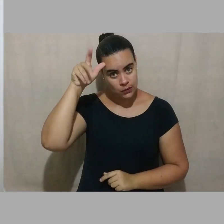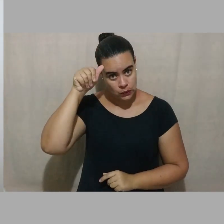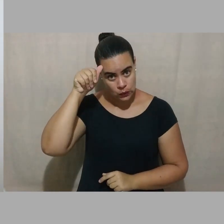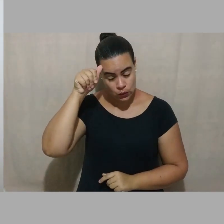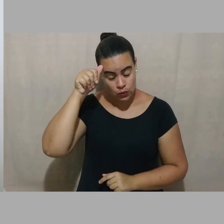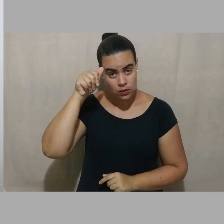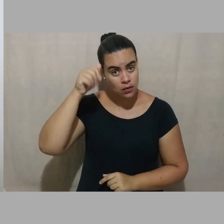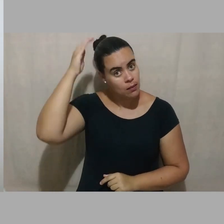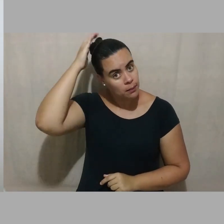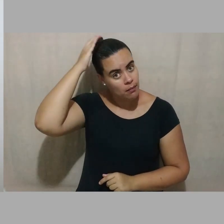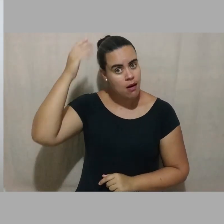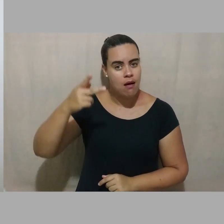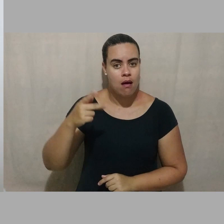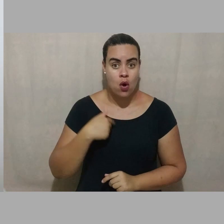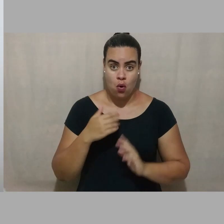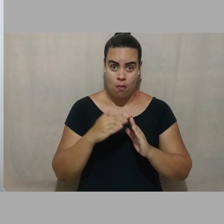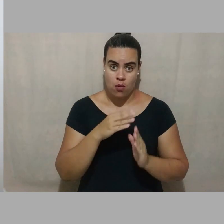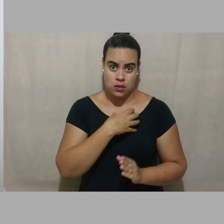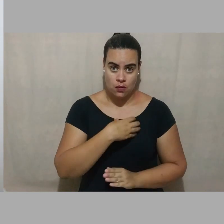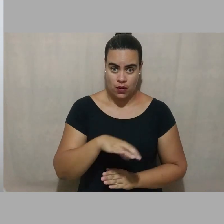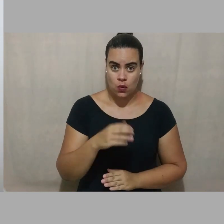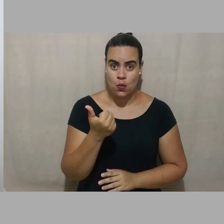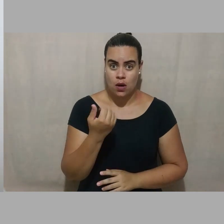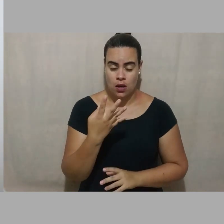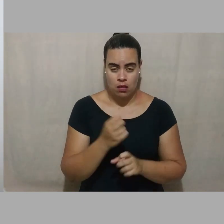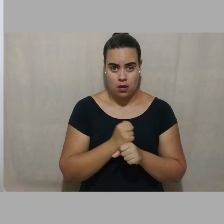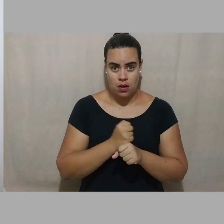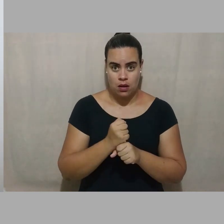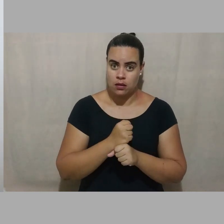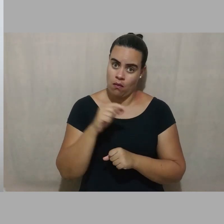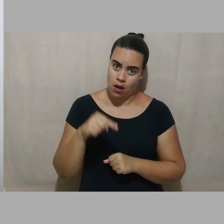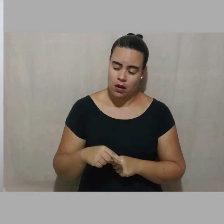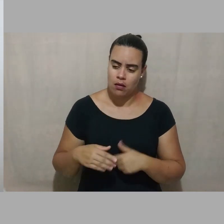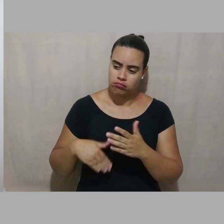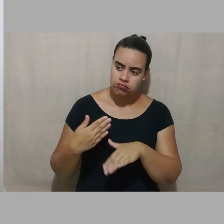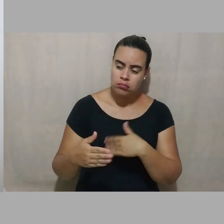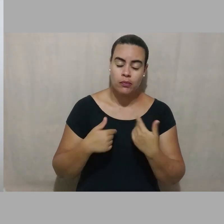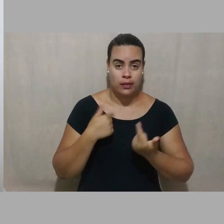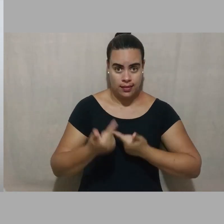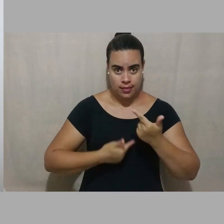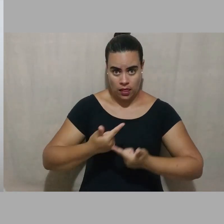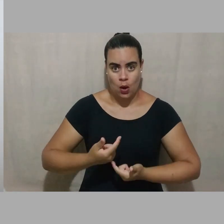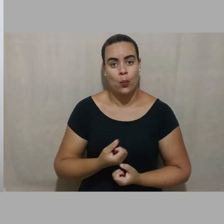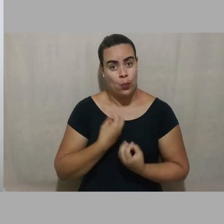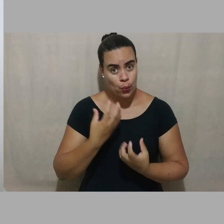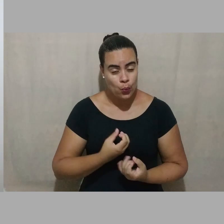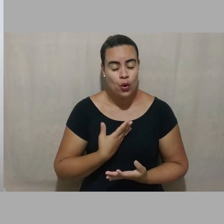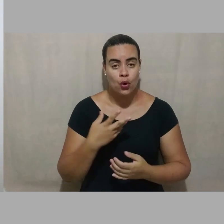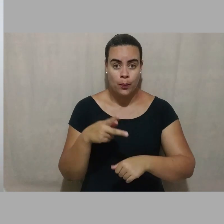aqui é o lugar onde eu venho desenvolvendo os meus trabalhos